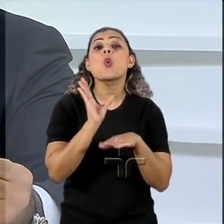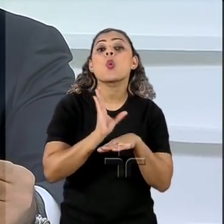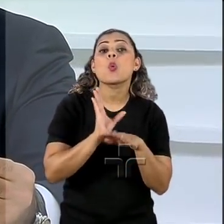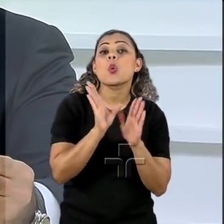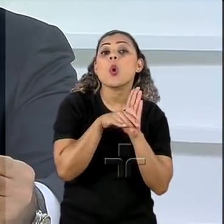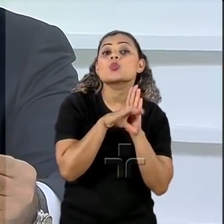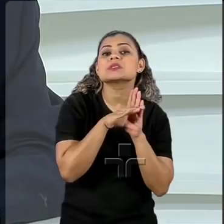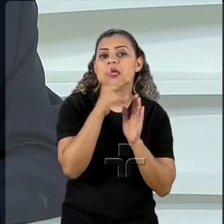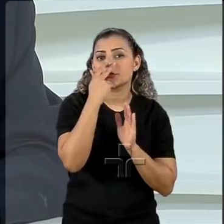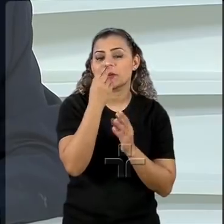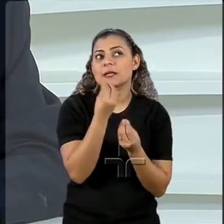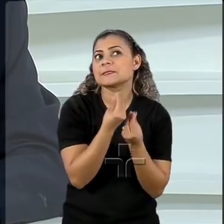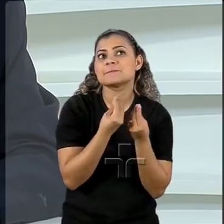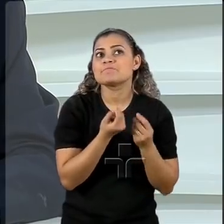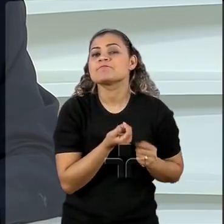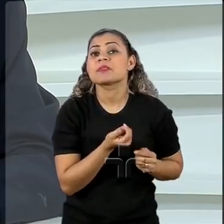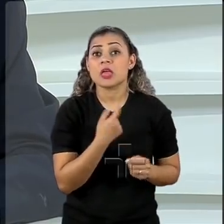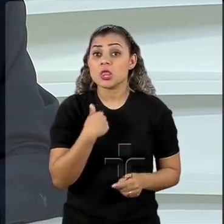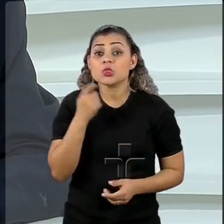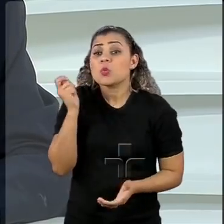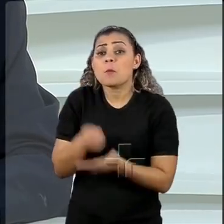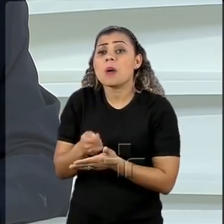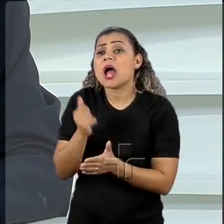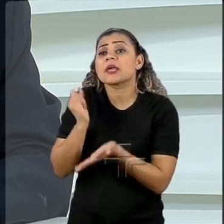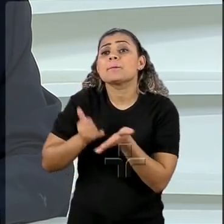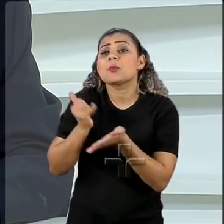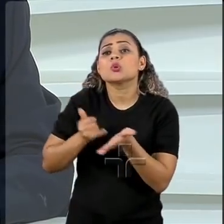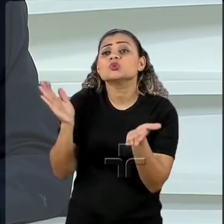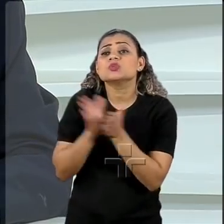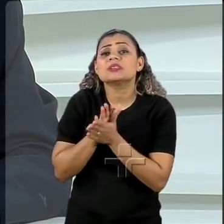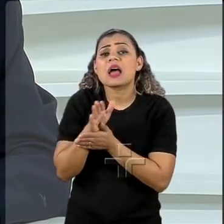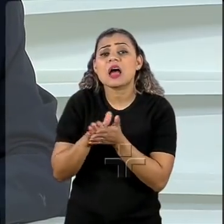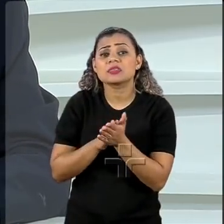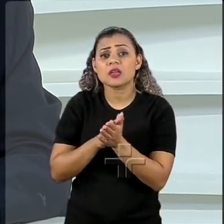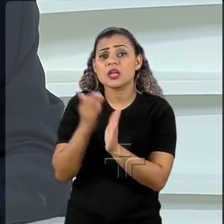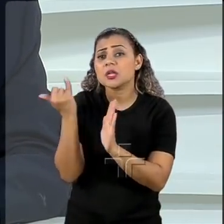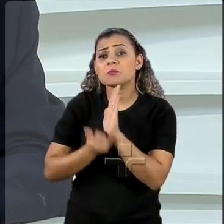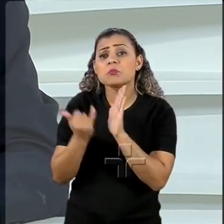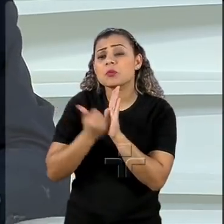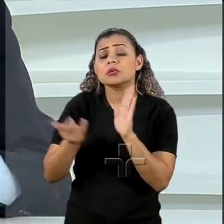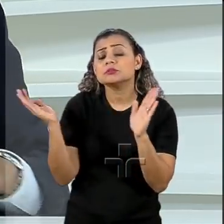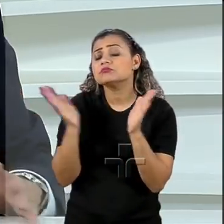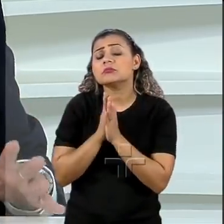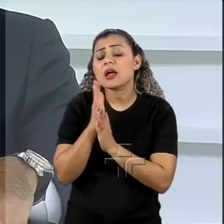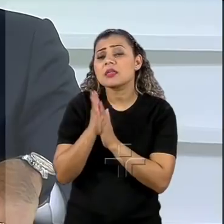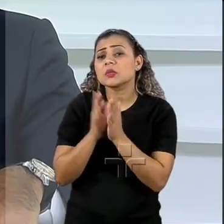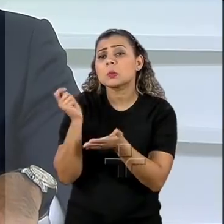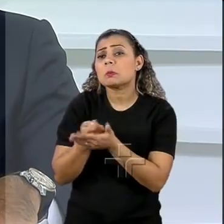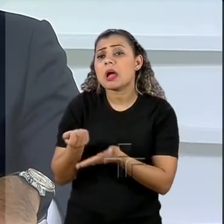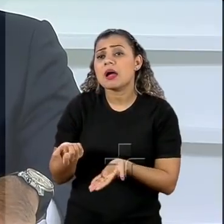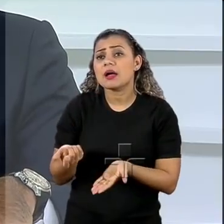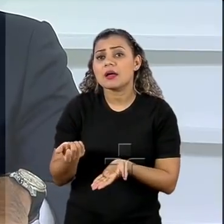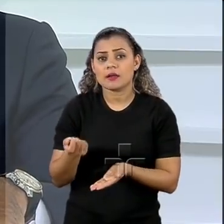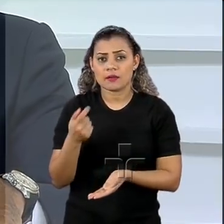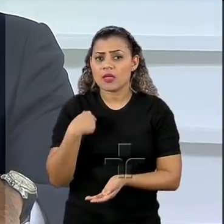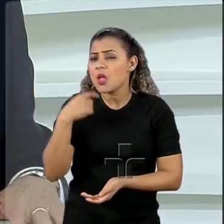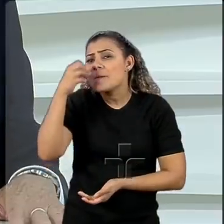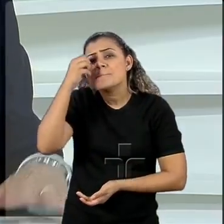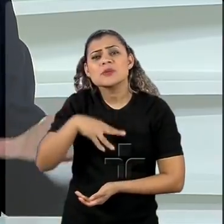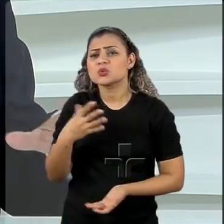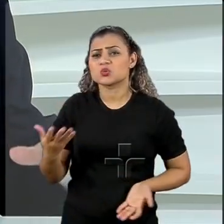indenização nessas hipóteses? E não paga imposto de renda sobre isso, porque tem caráter indenizatório. Veja... Eu acho isso um escândalo